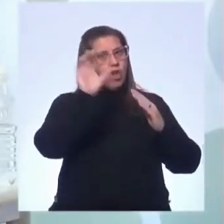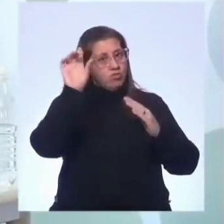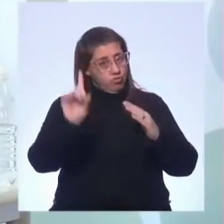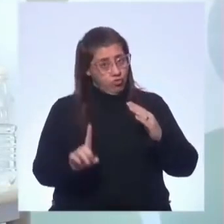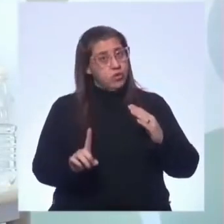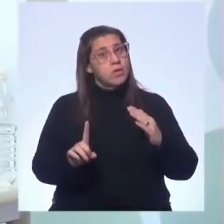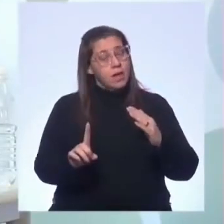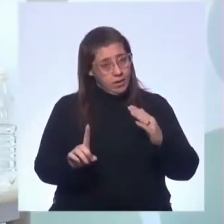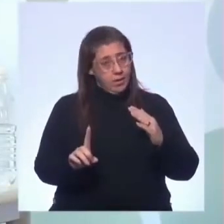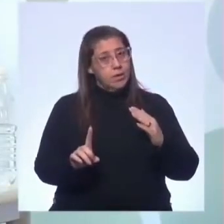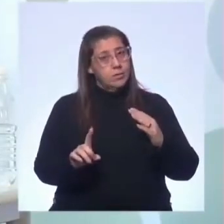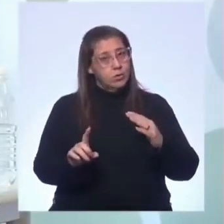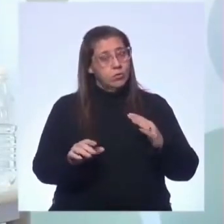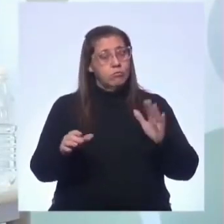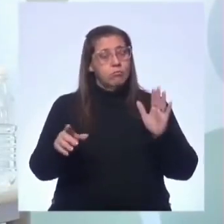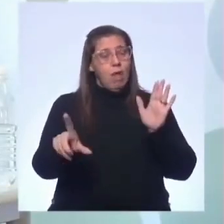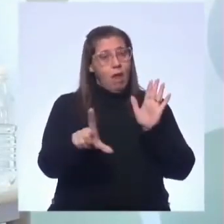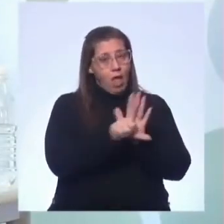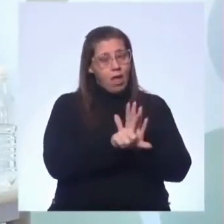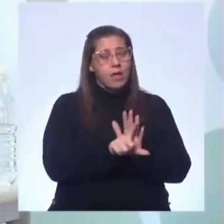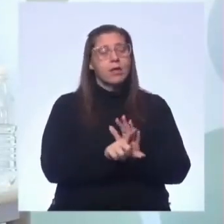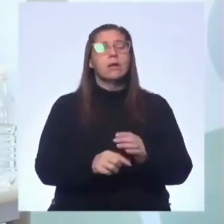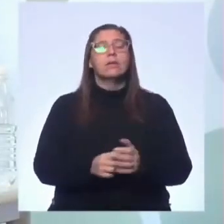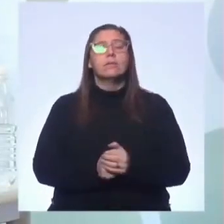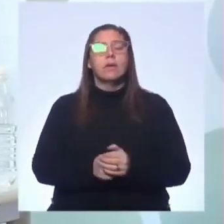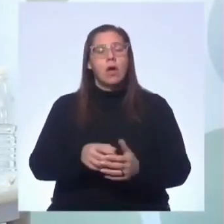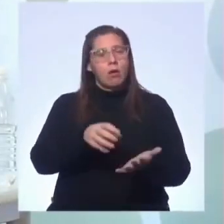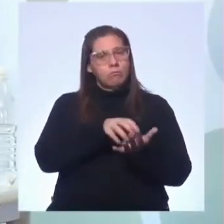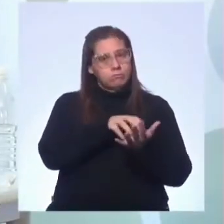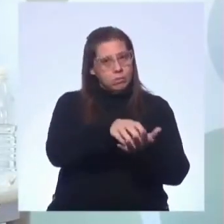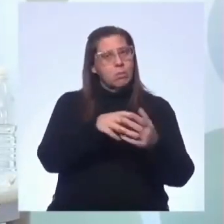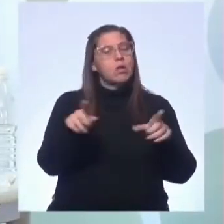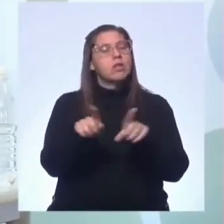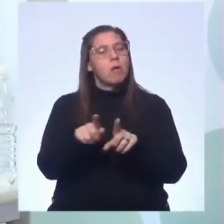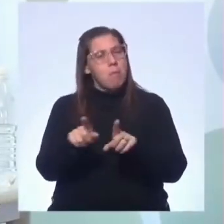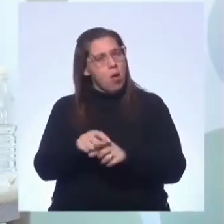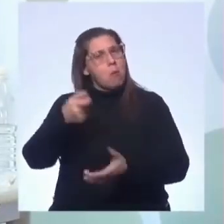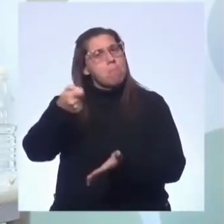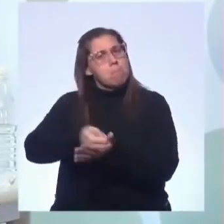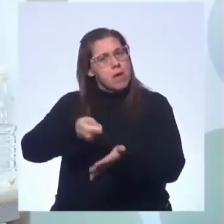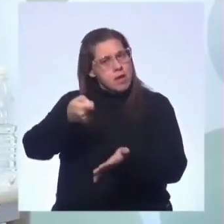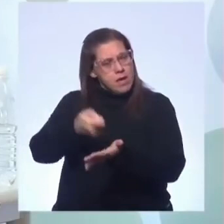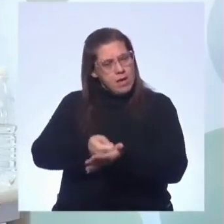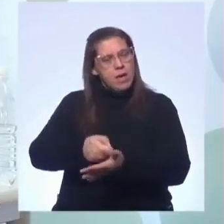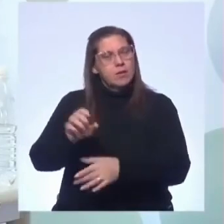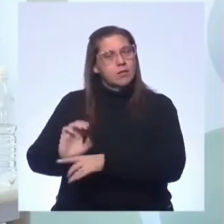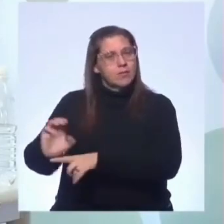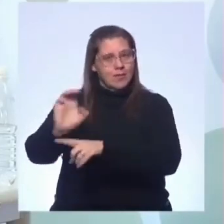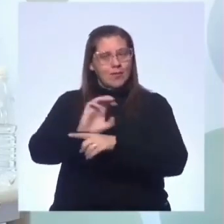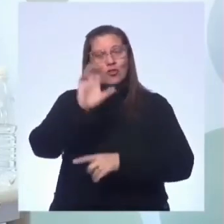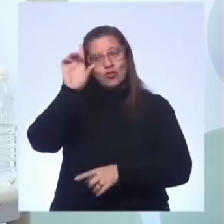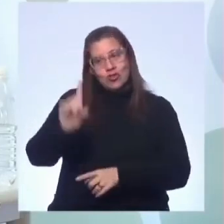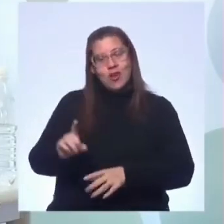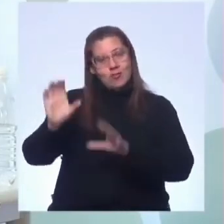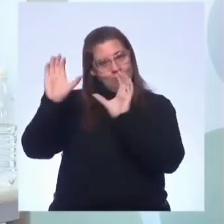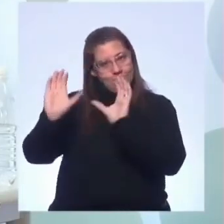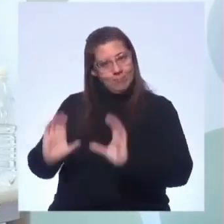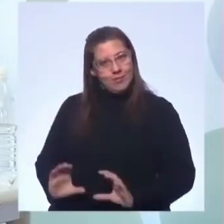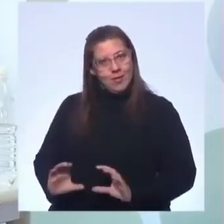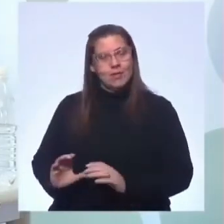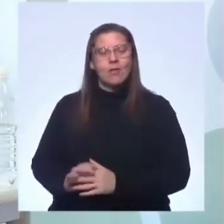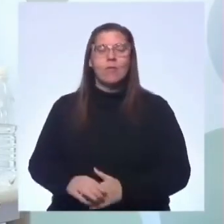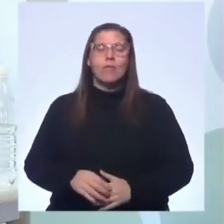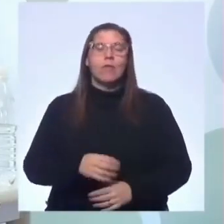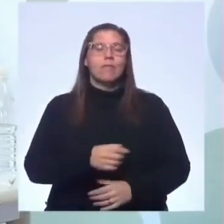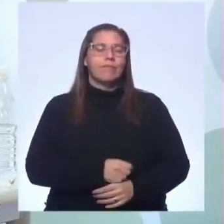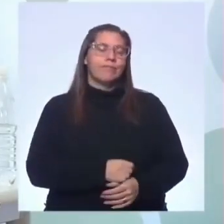direito constitucional, meio de transporte, dever do Estado, direito do cidadão. Tá? Ônibus,